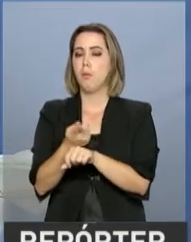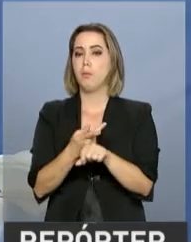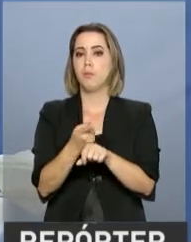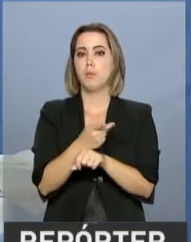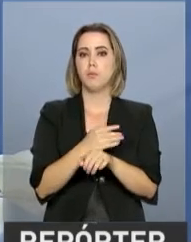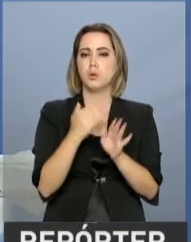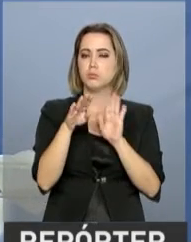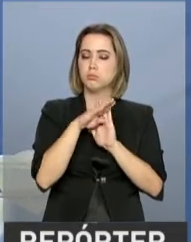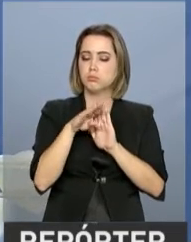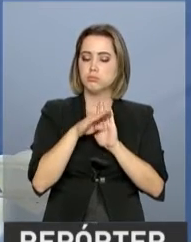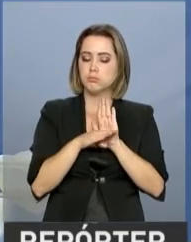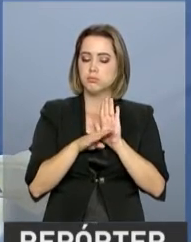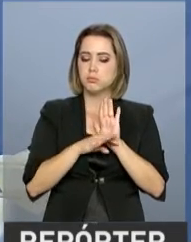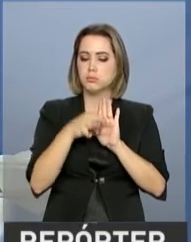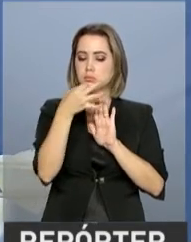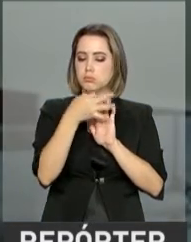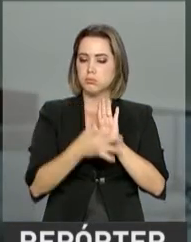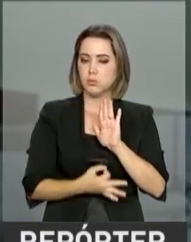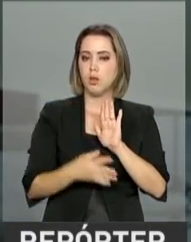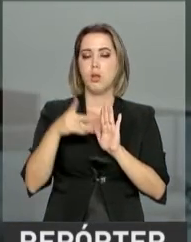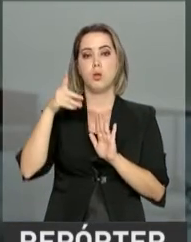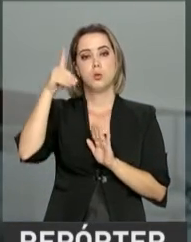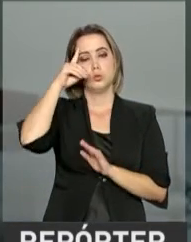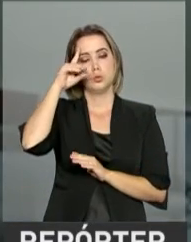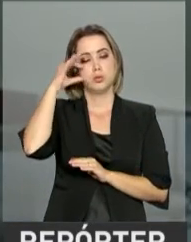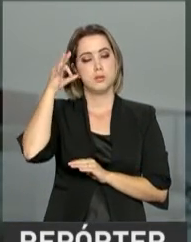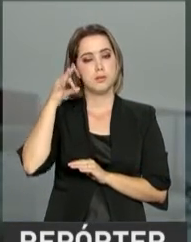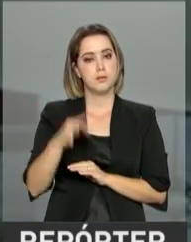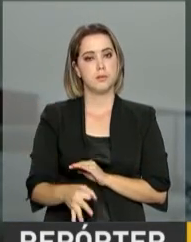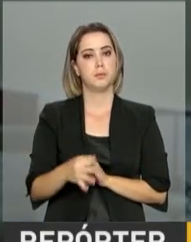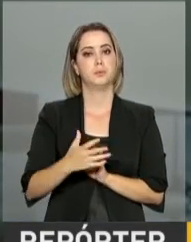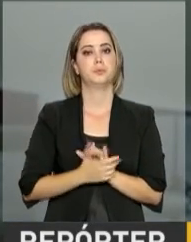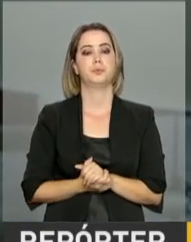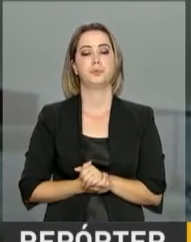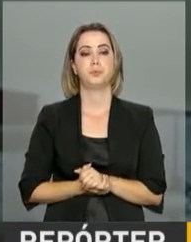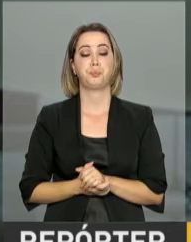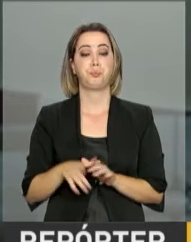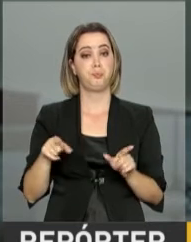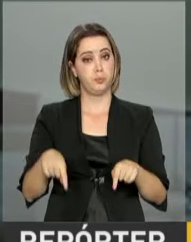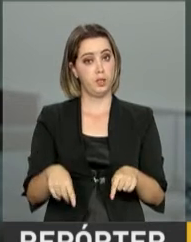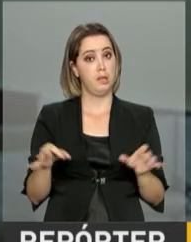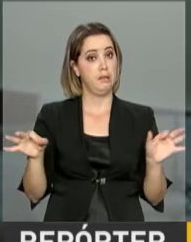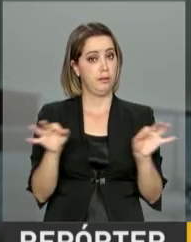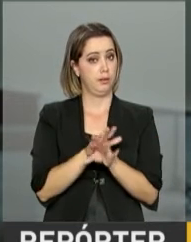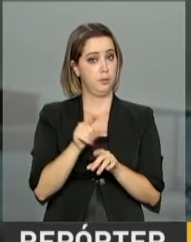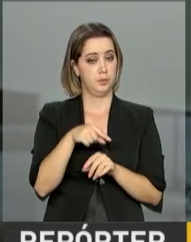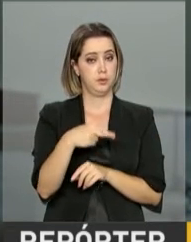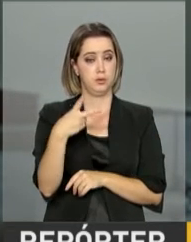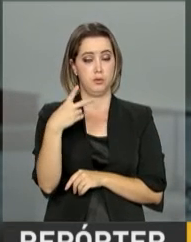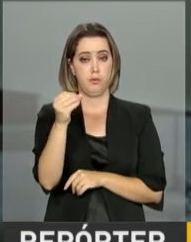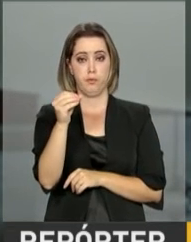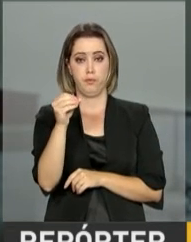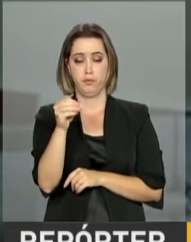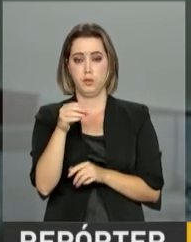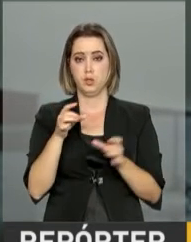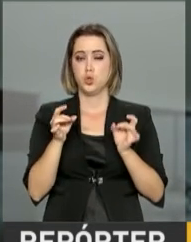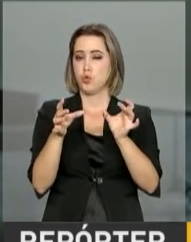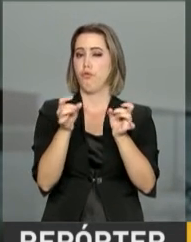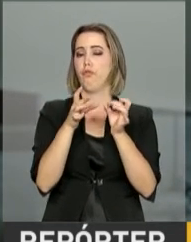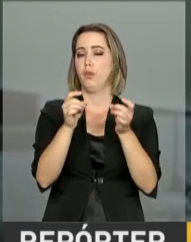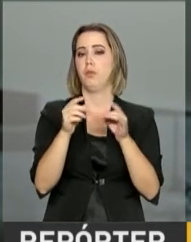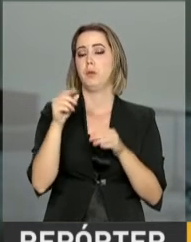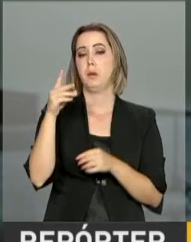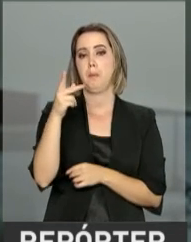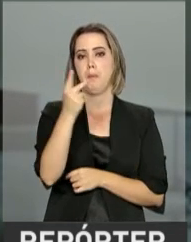esses cronogramas estritamente em dia. Até o final deste ano, estão previstos mais de 20 leilões pelo PPI. Entre eles, estão